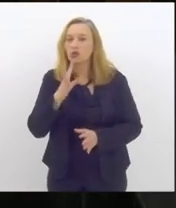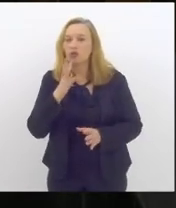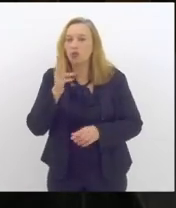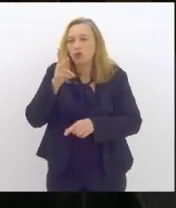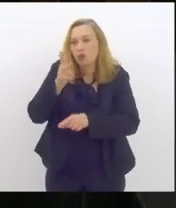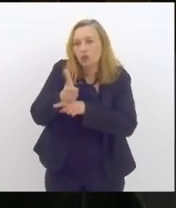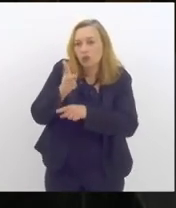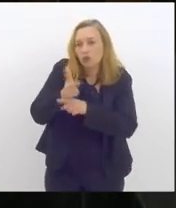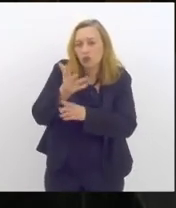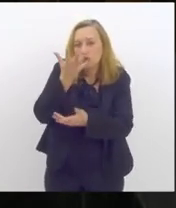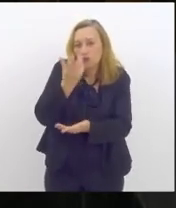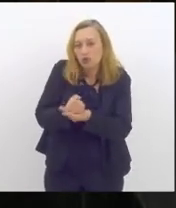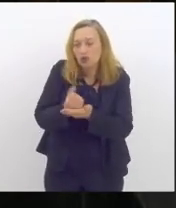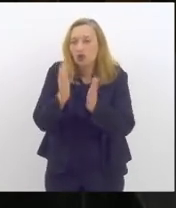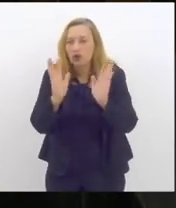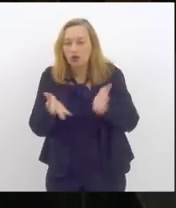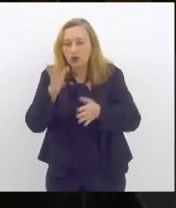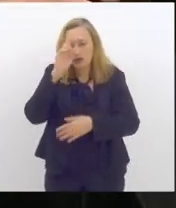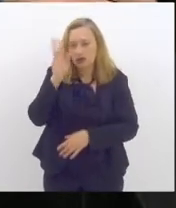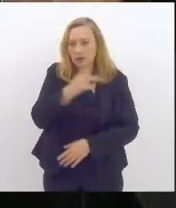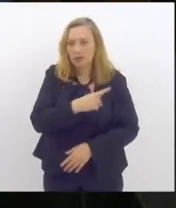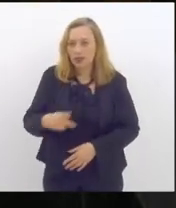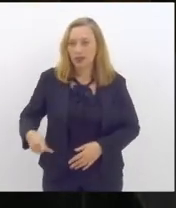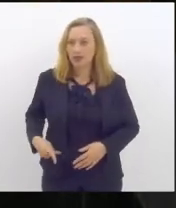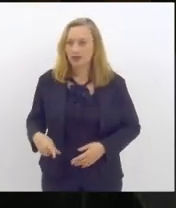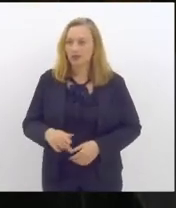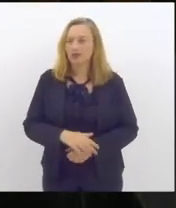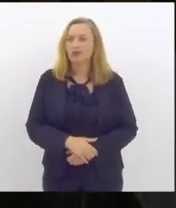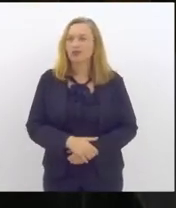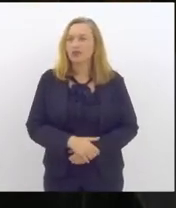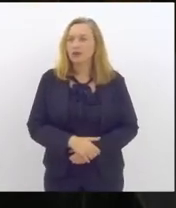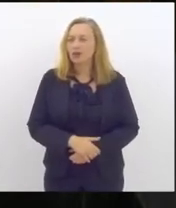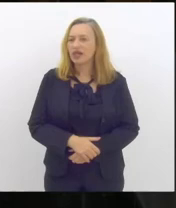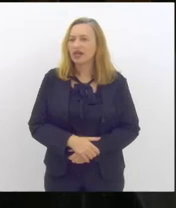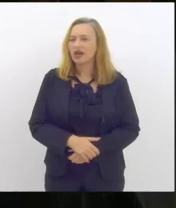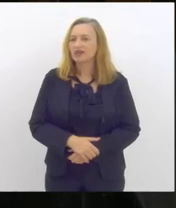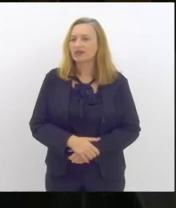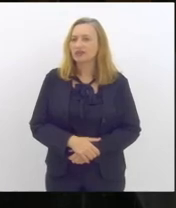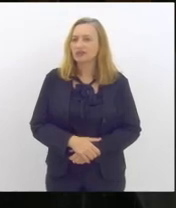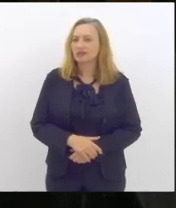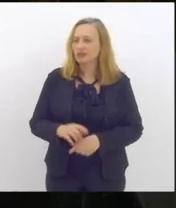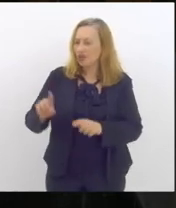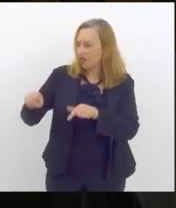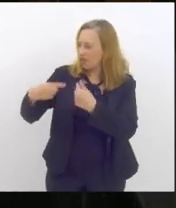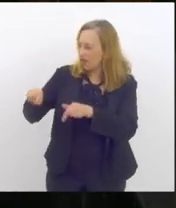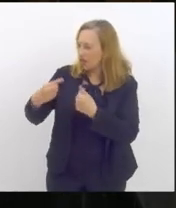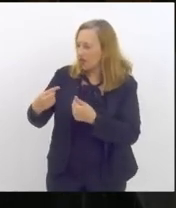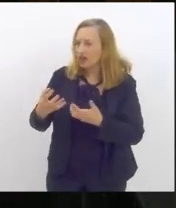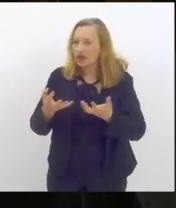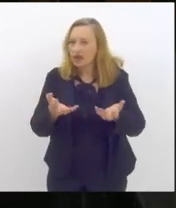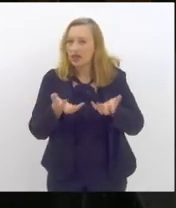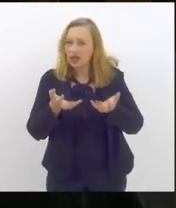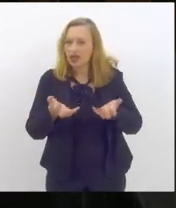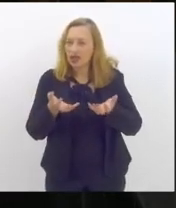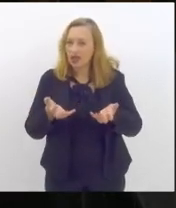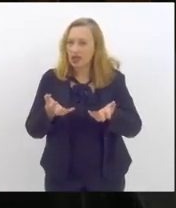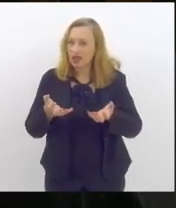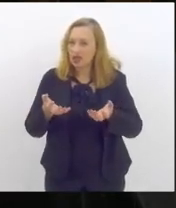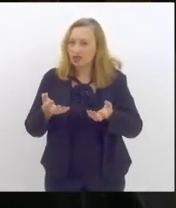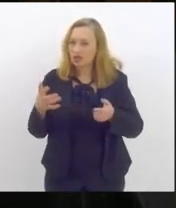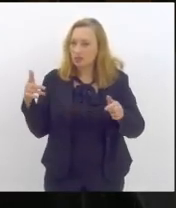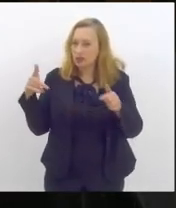vídeo Hoje Presidente histericamente me atacando querendo ir para o tar a